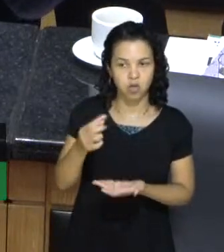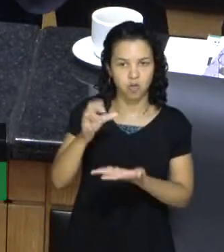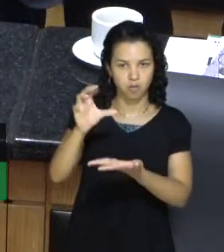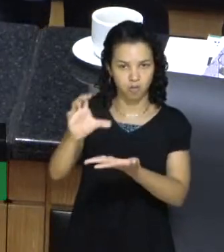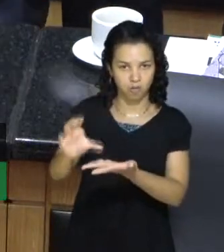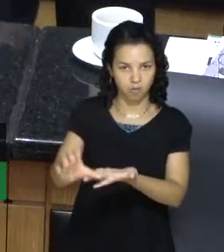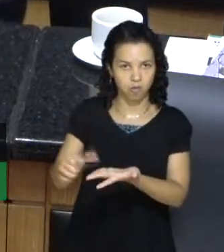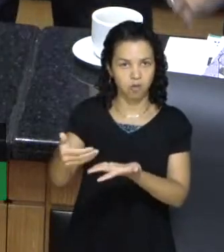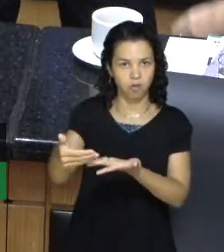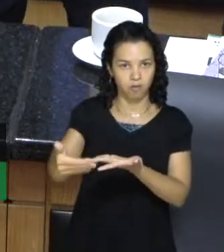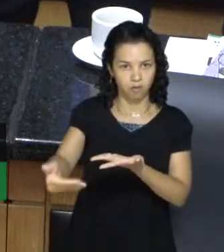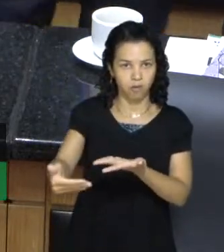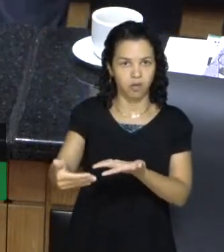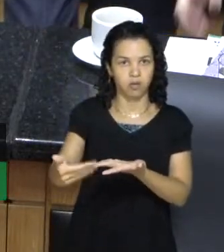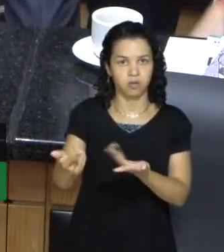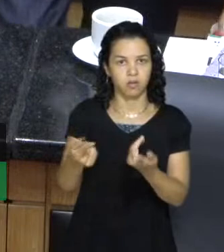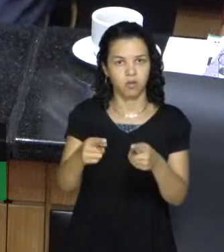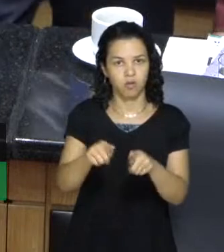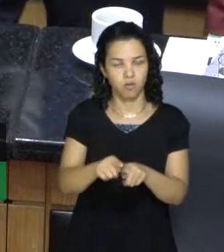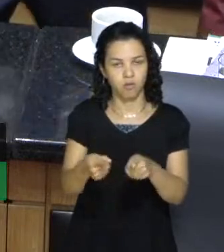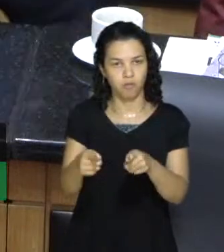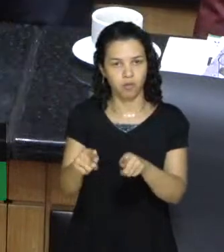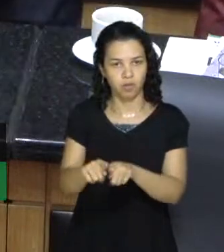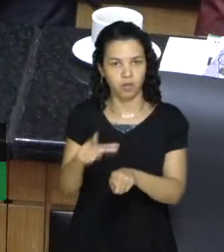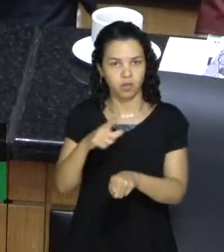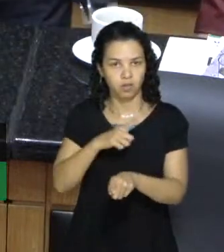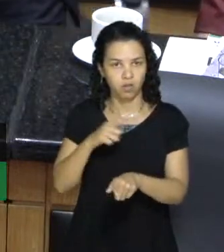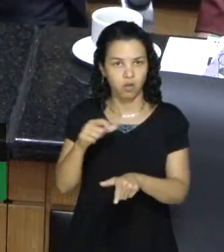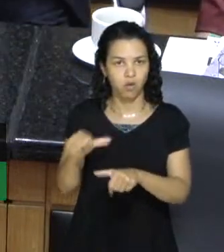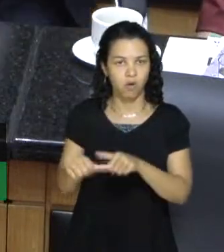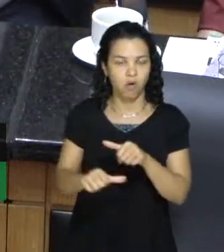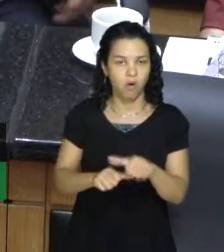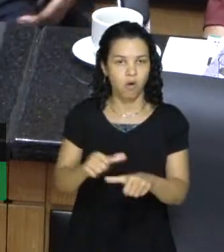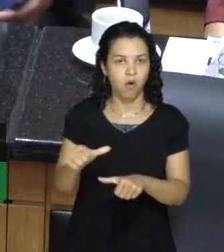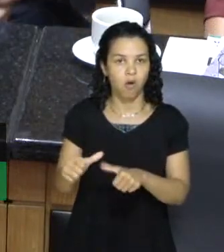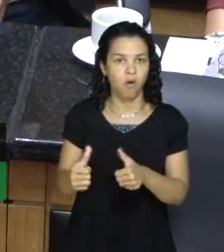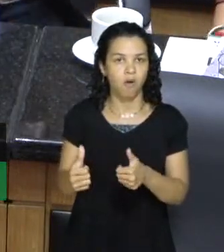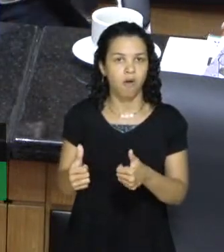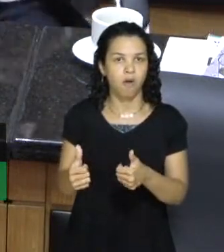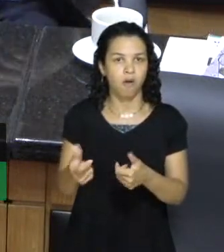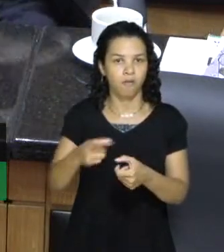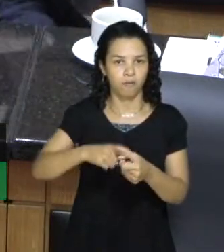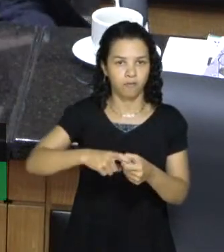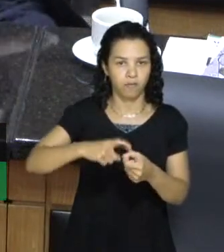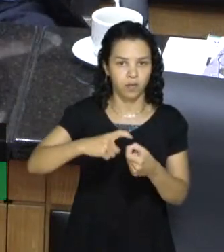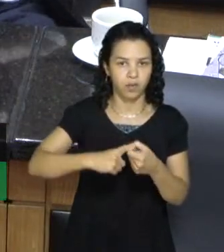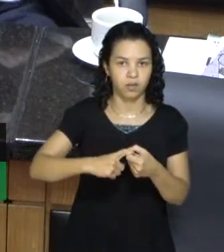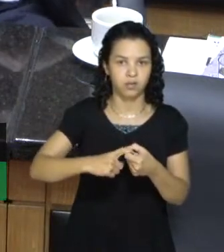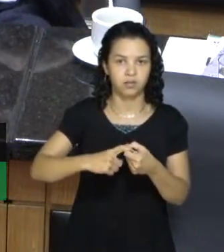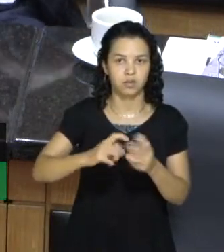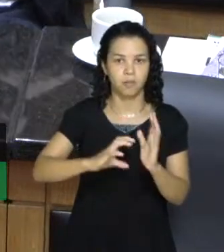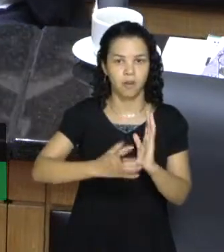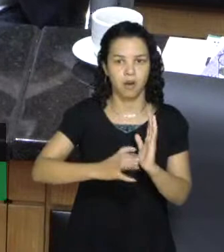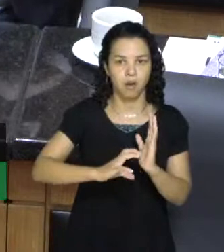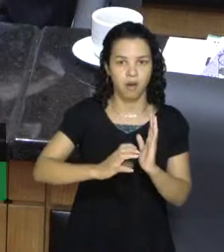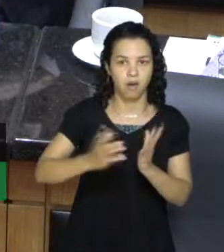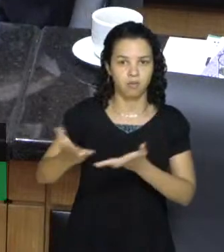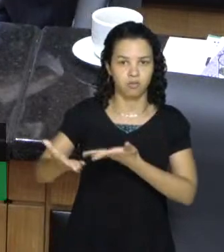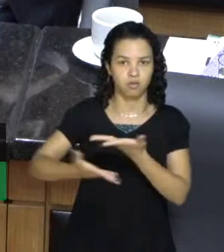dos convênios estabelecidos, a troca de filiação partidária, a troca de apoio político, a troca de